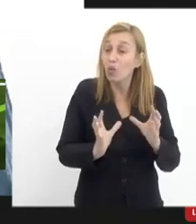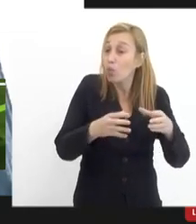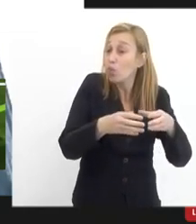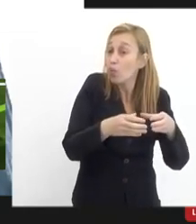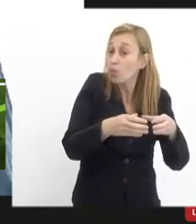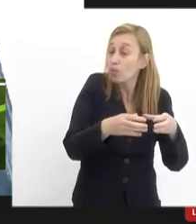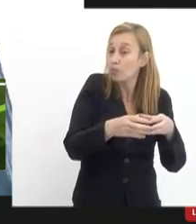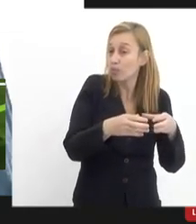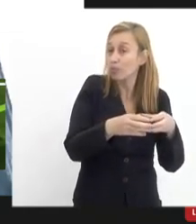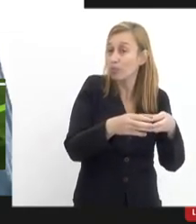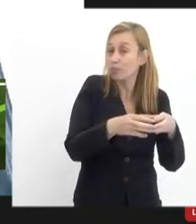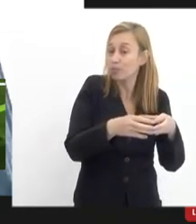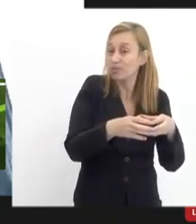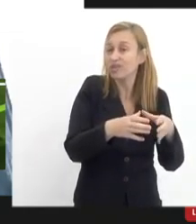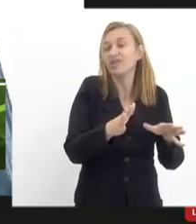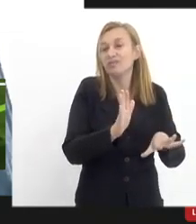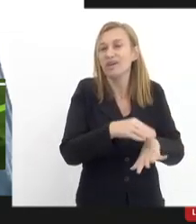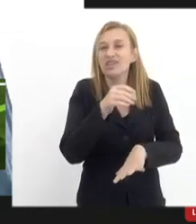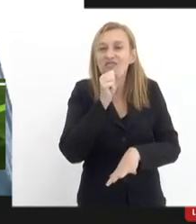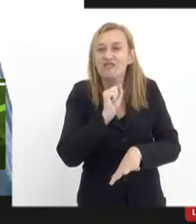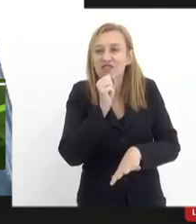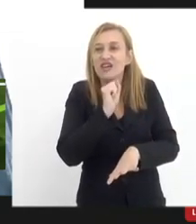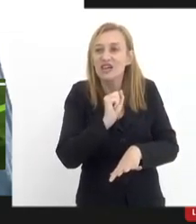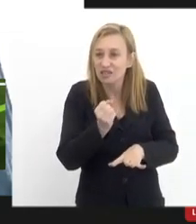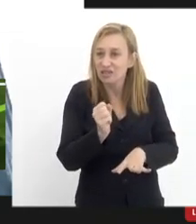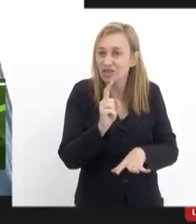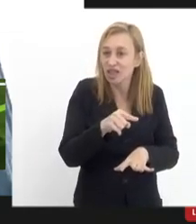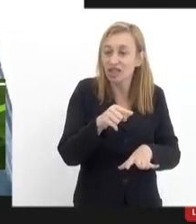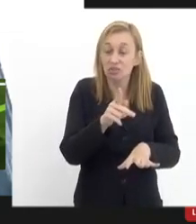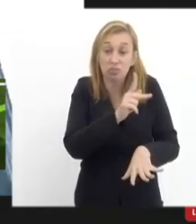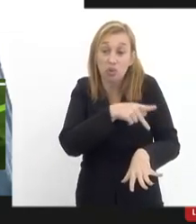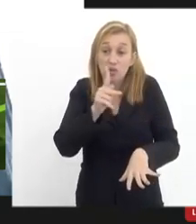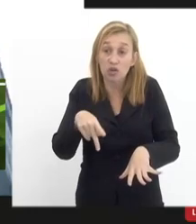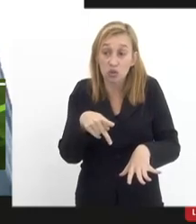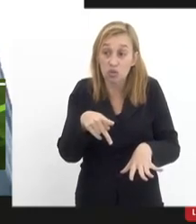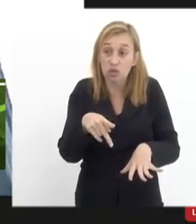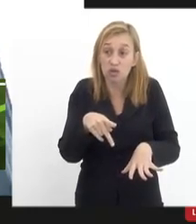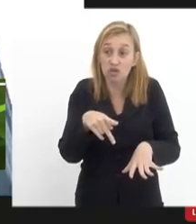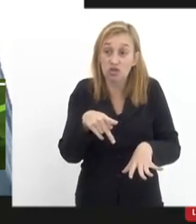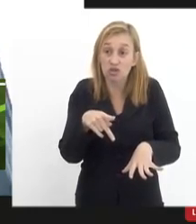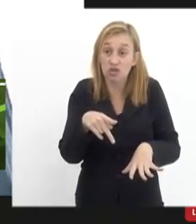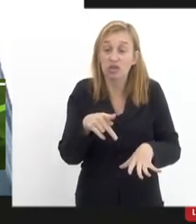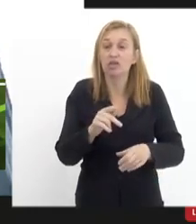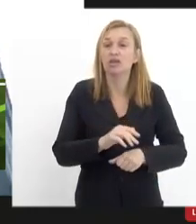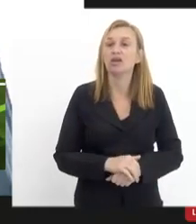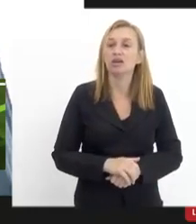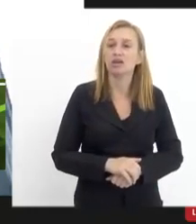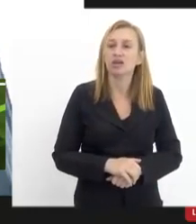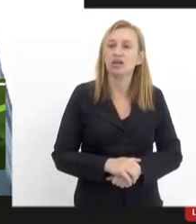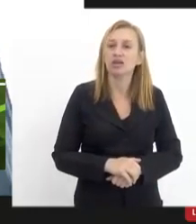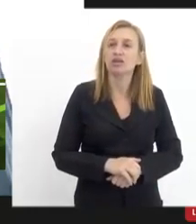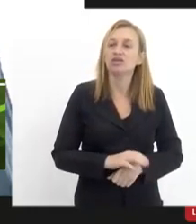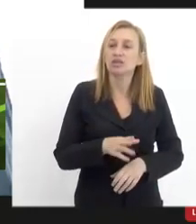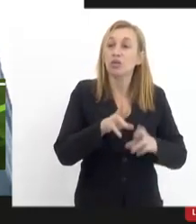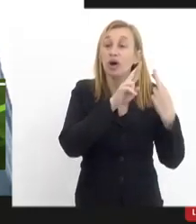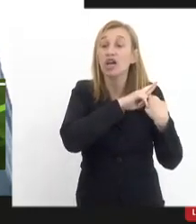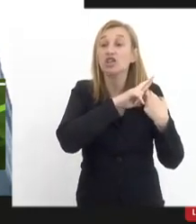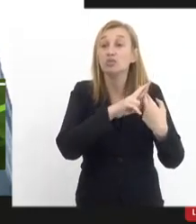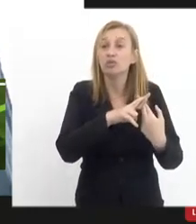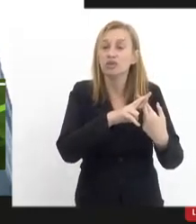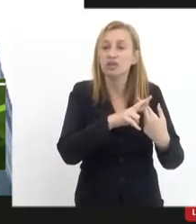de mais velhos, né, de mestres, de detentores, que são os responsáveis